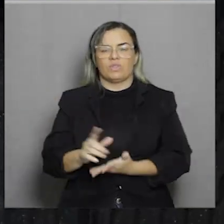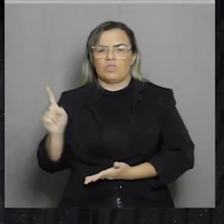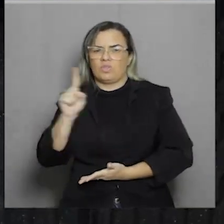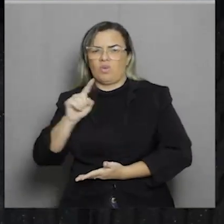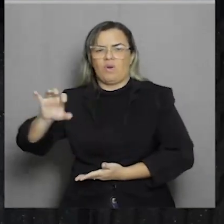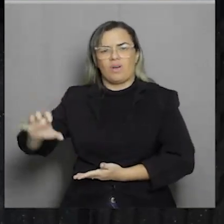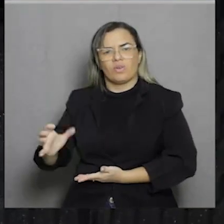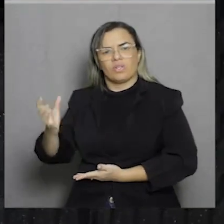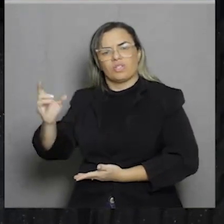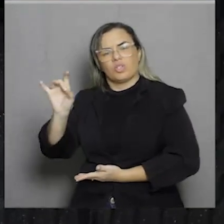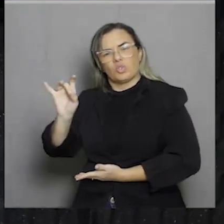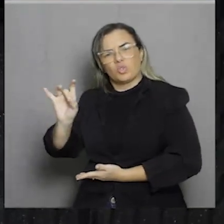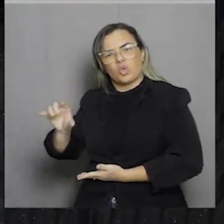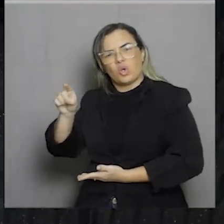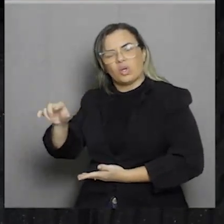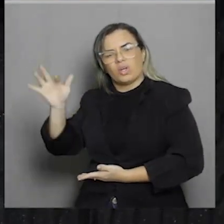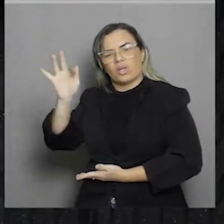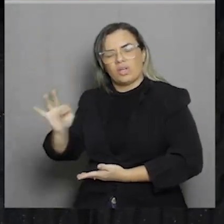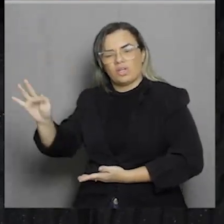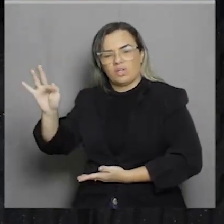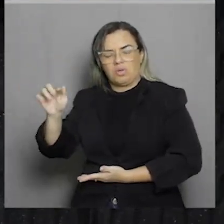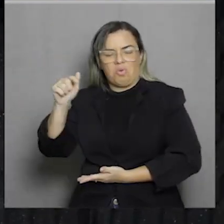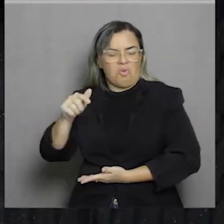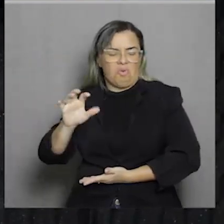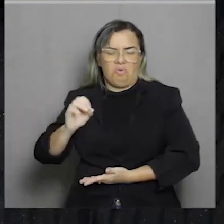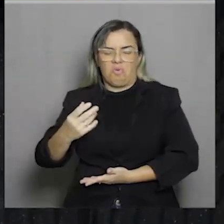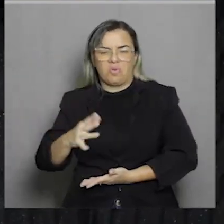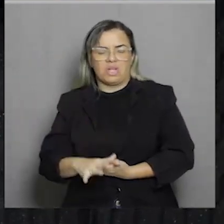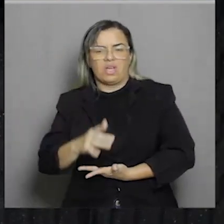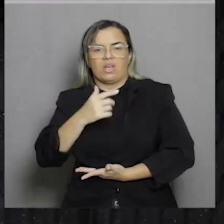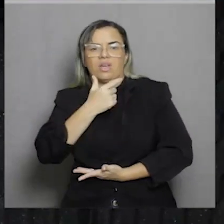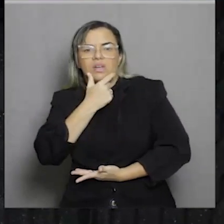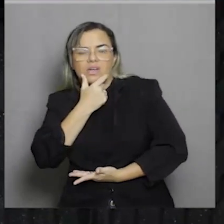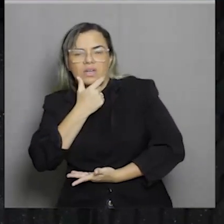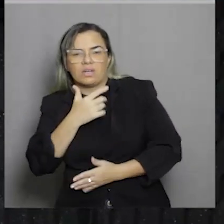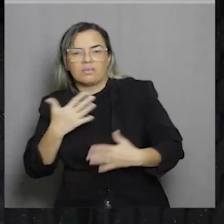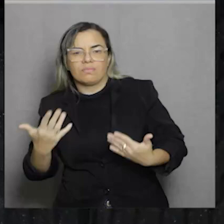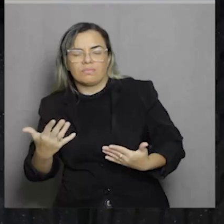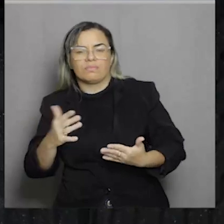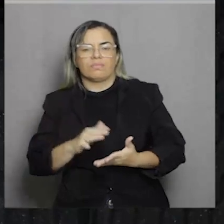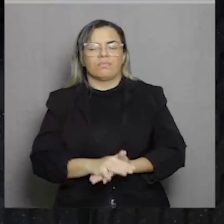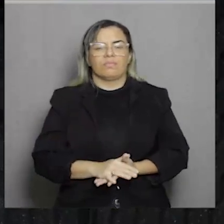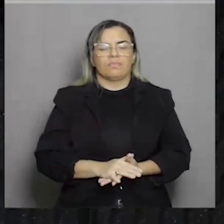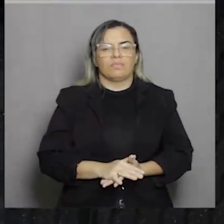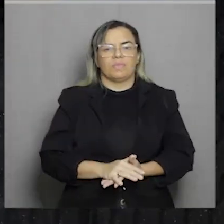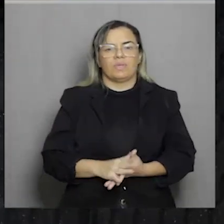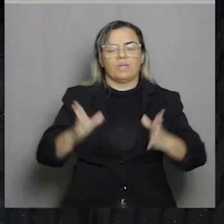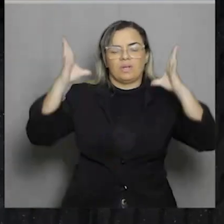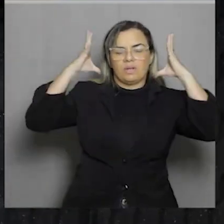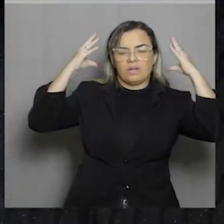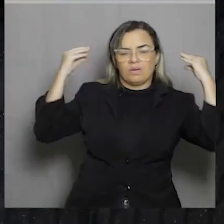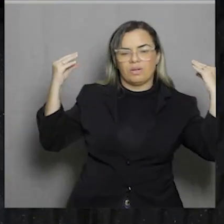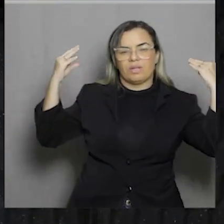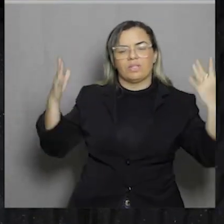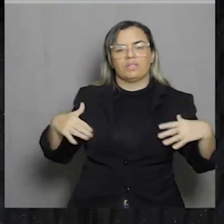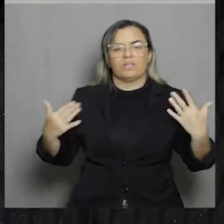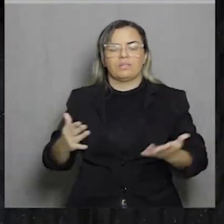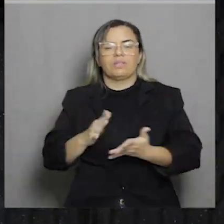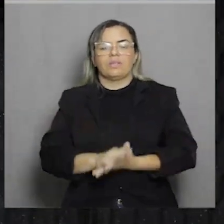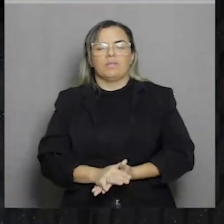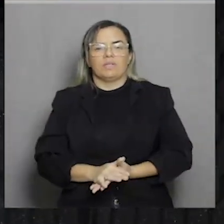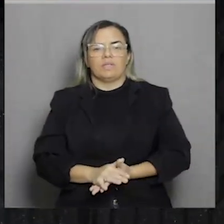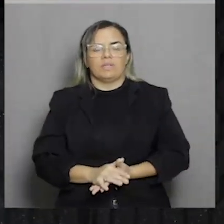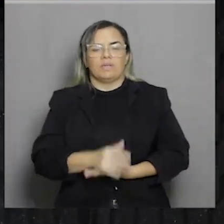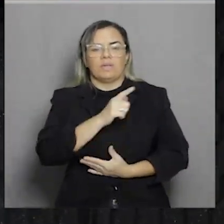França, somente na Inglaterra, né? Na Holanda, certo?